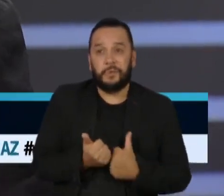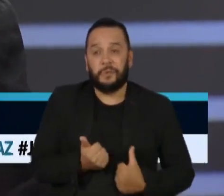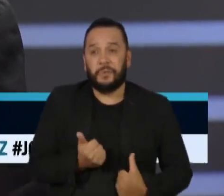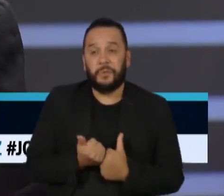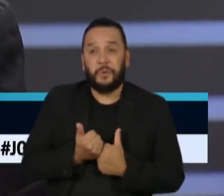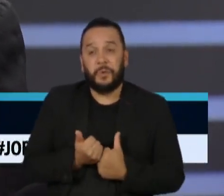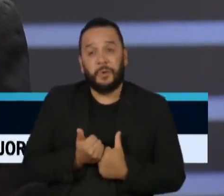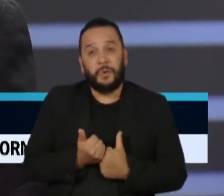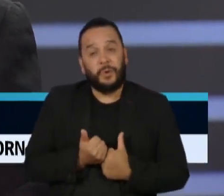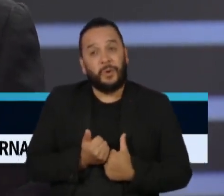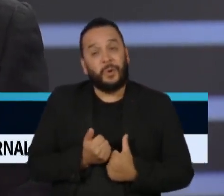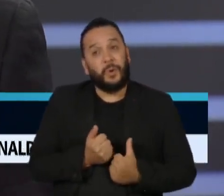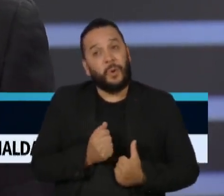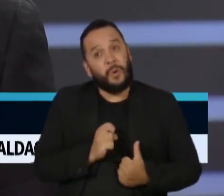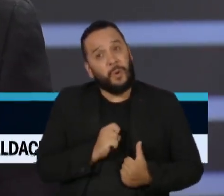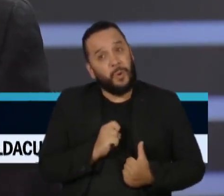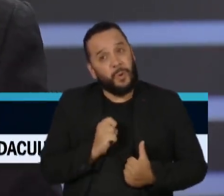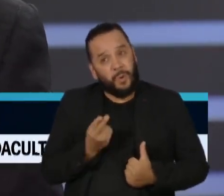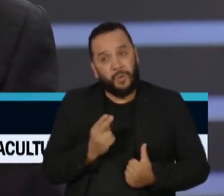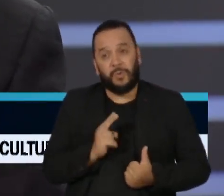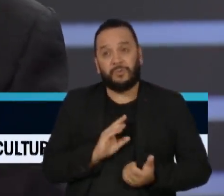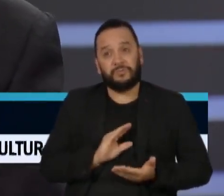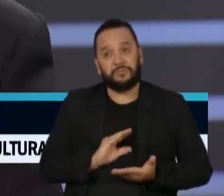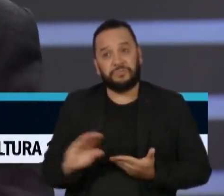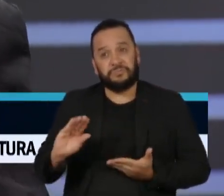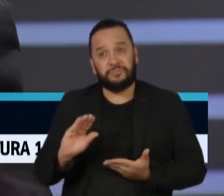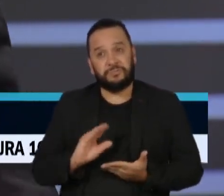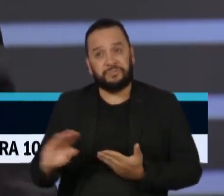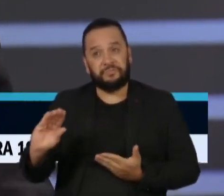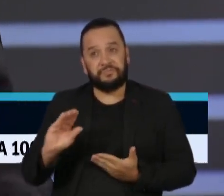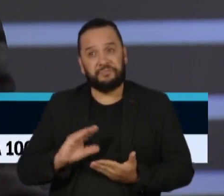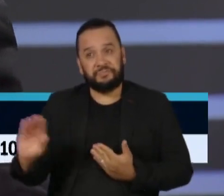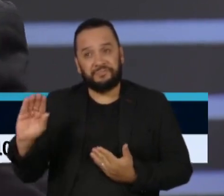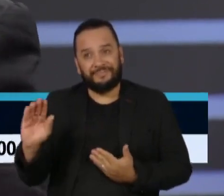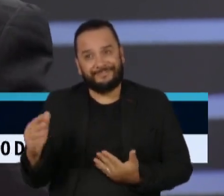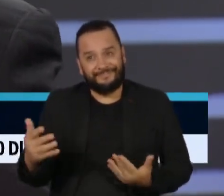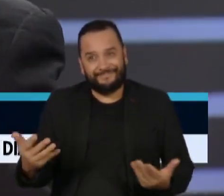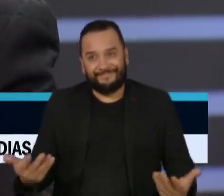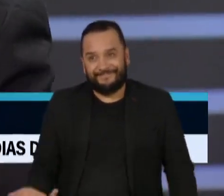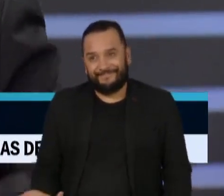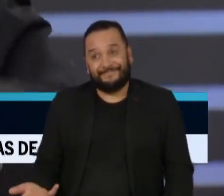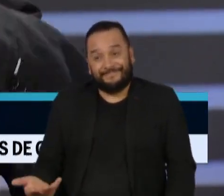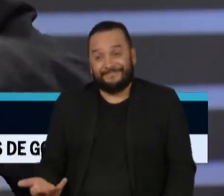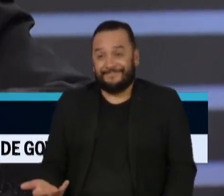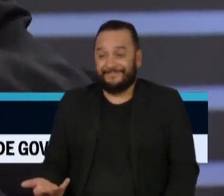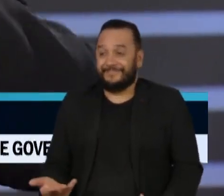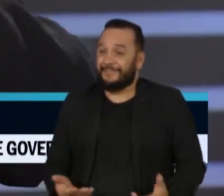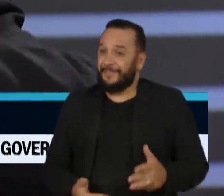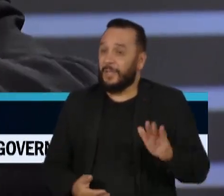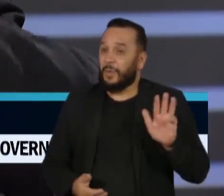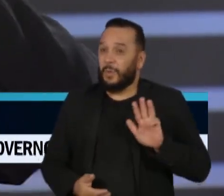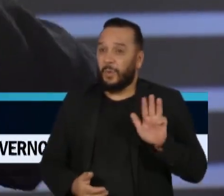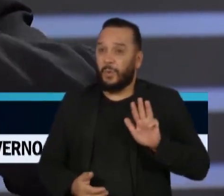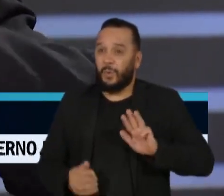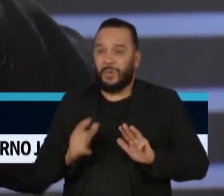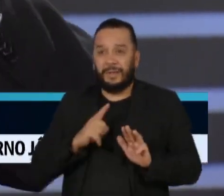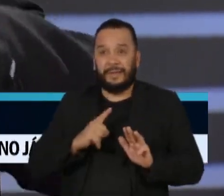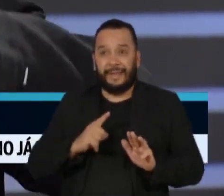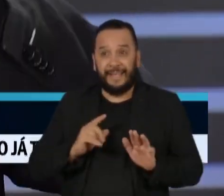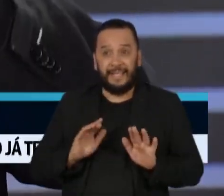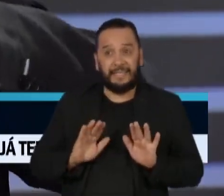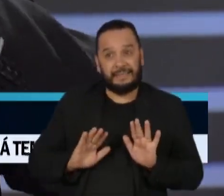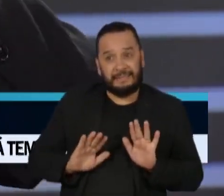monetizado né De que forma e aí fica essa situação que o Lula tá pisando